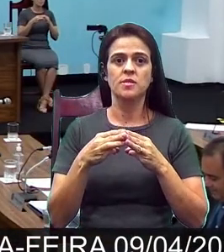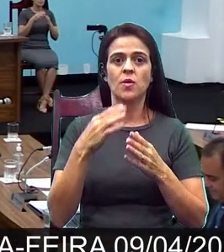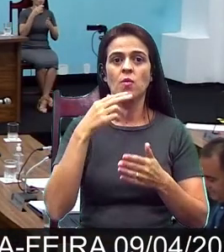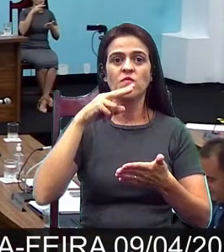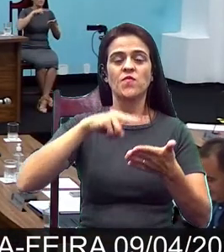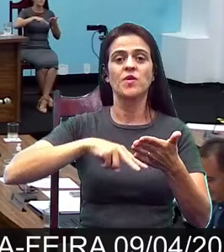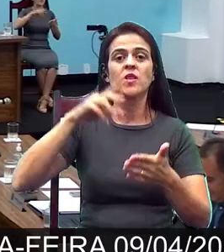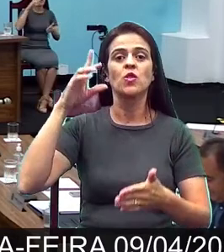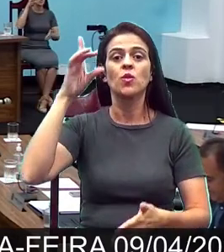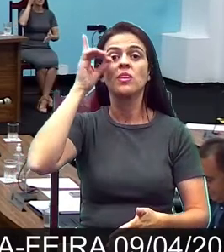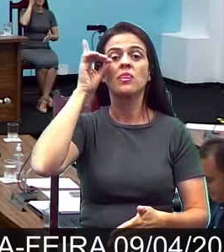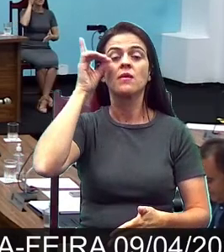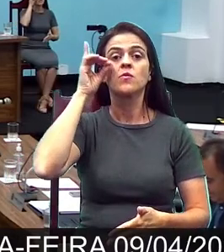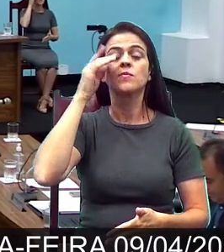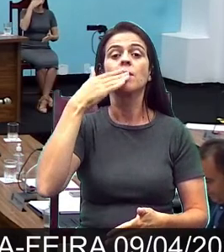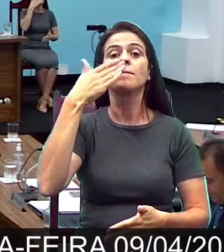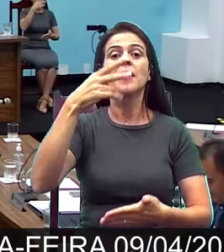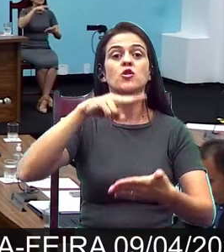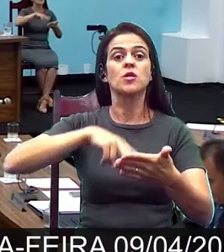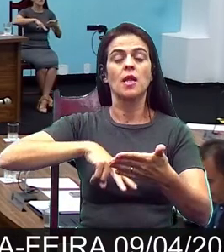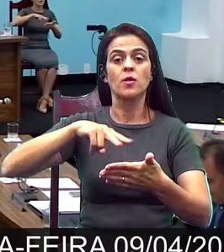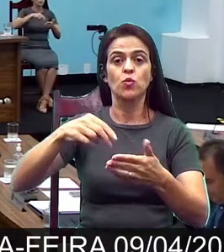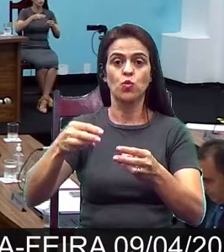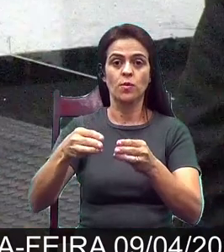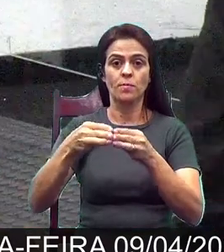Estrela de ouro.